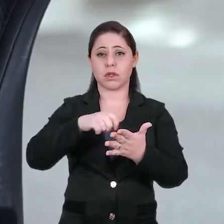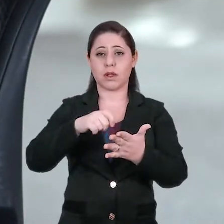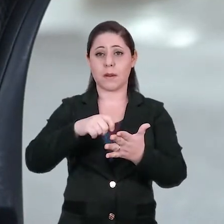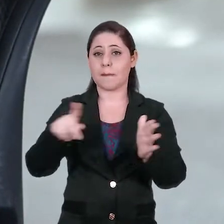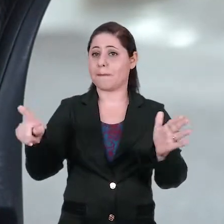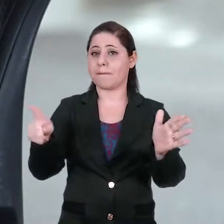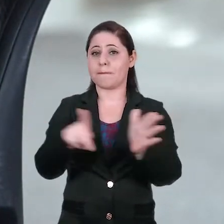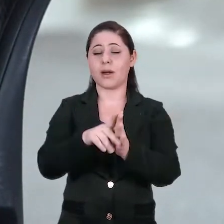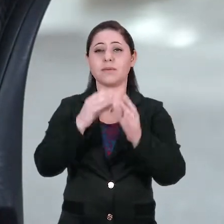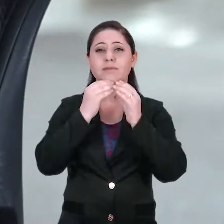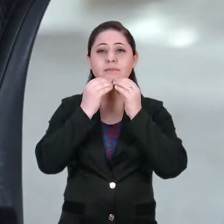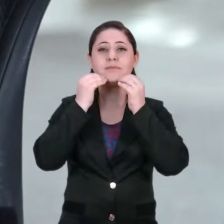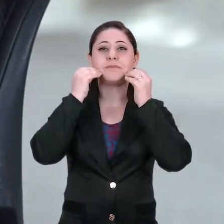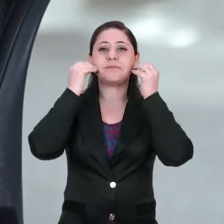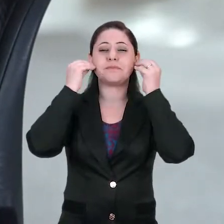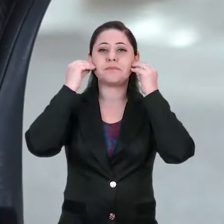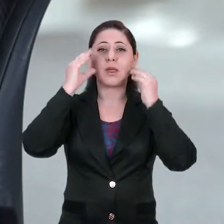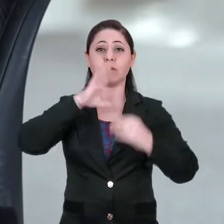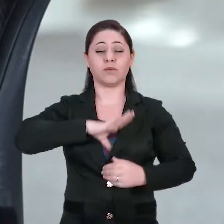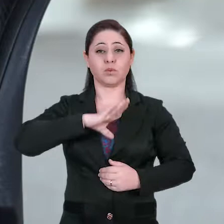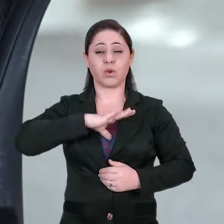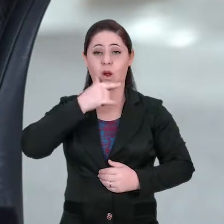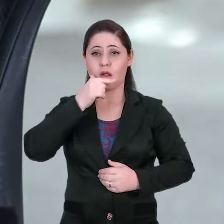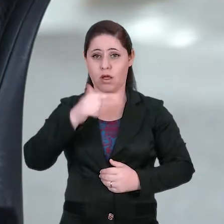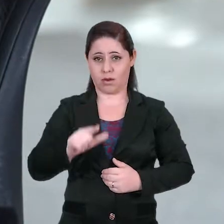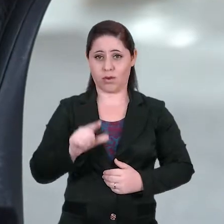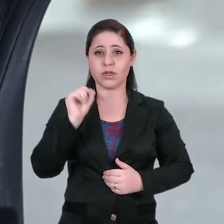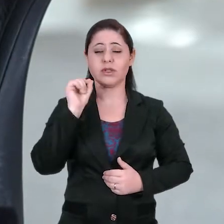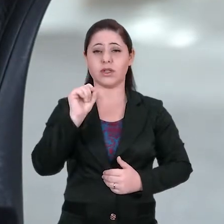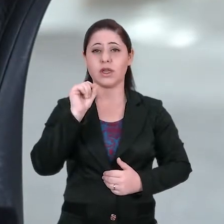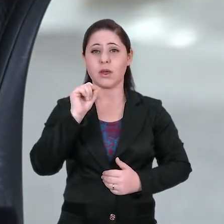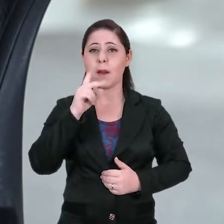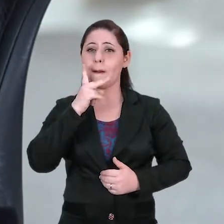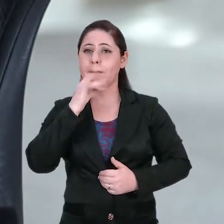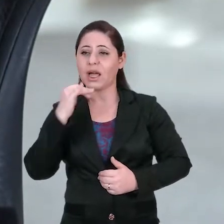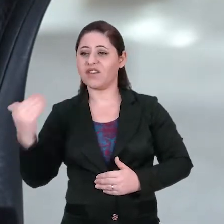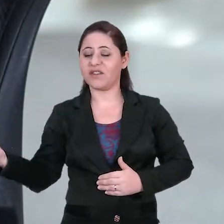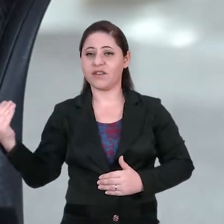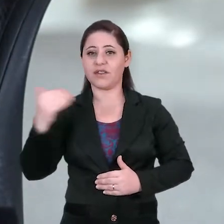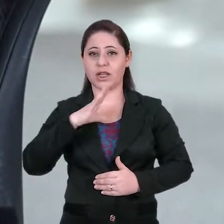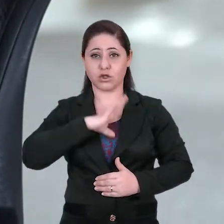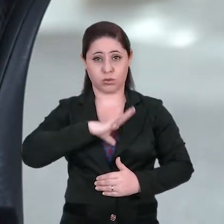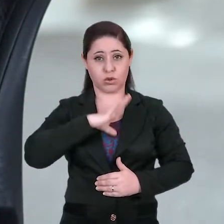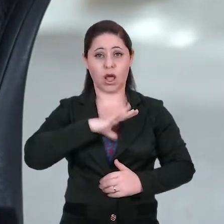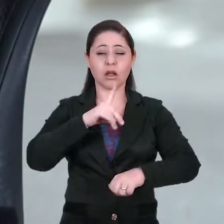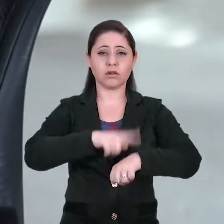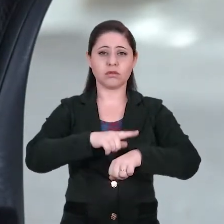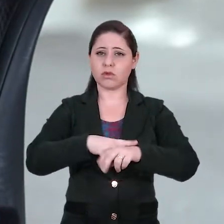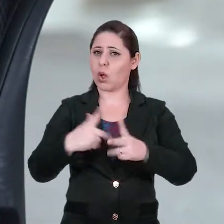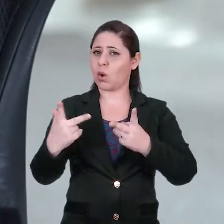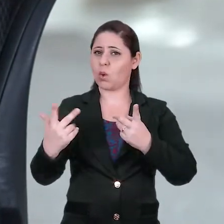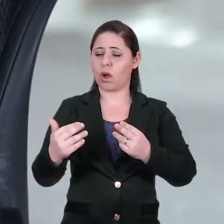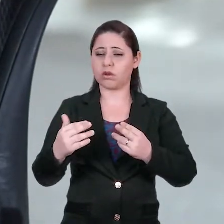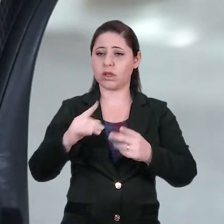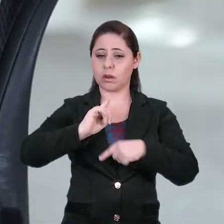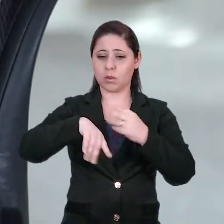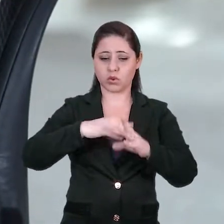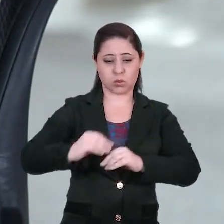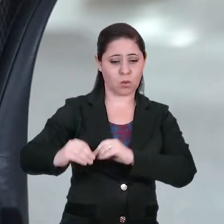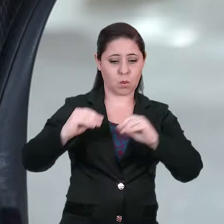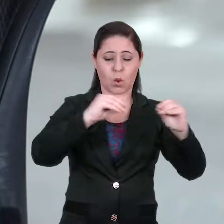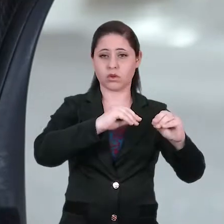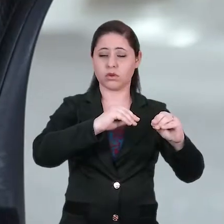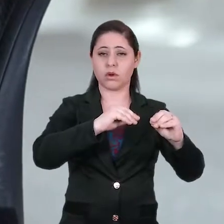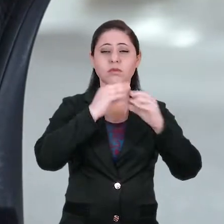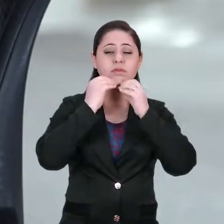poeta moçambicano, mas de língua portuguesa e que os pais vieram de Portugal também nessa época, foram